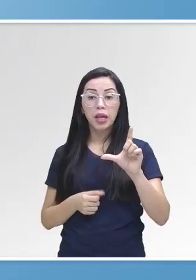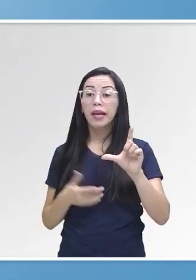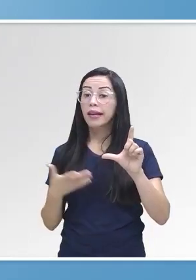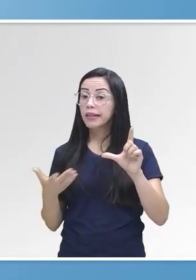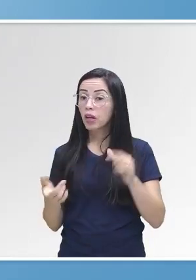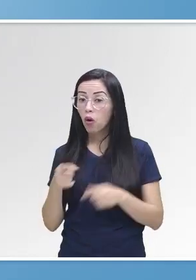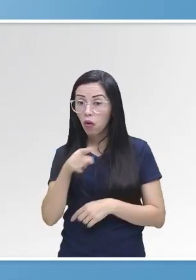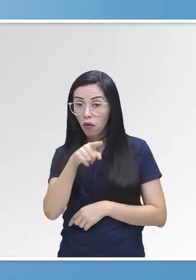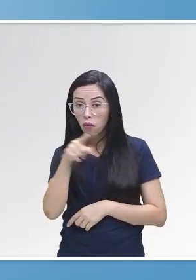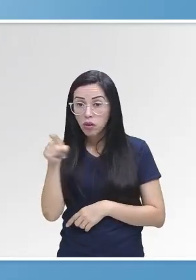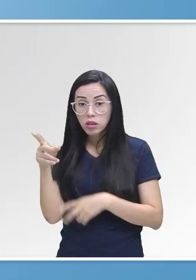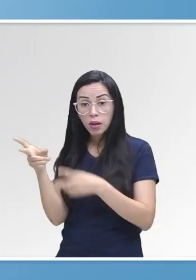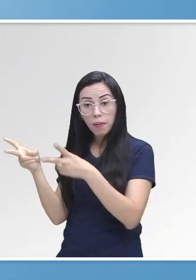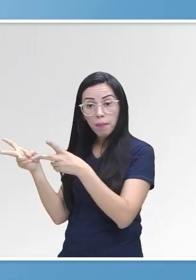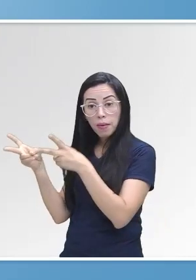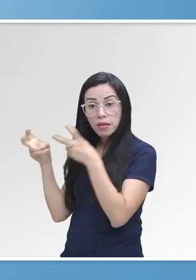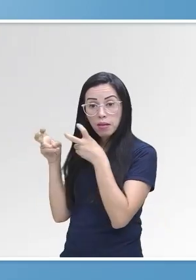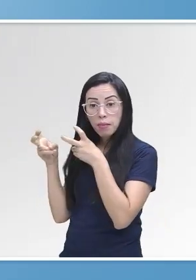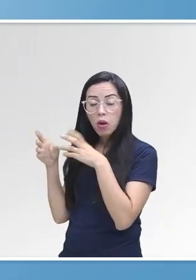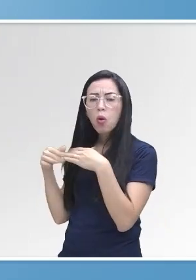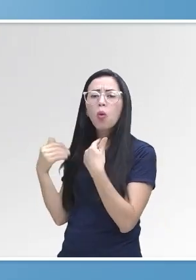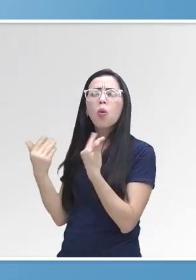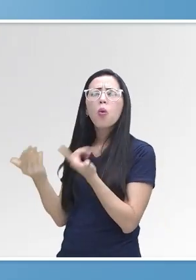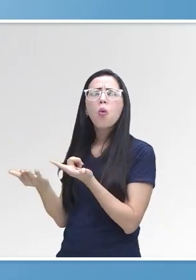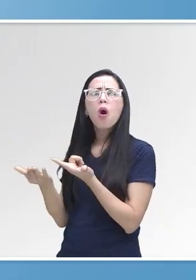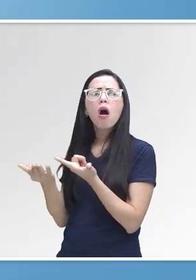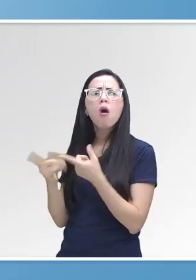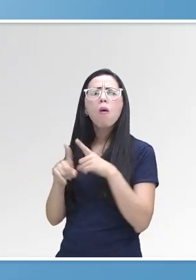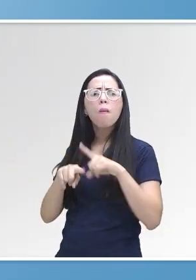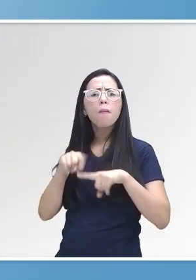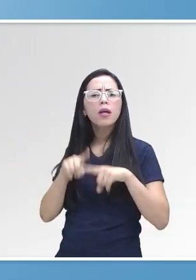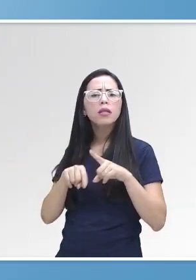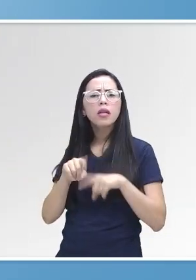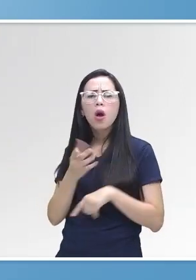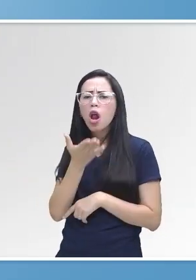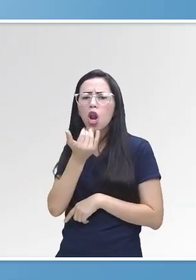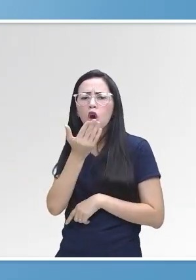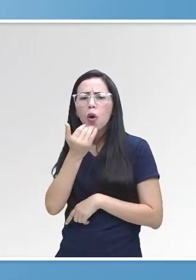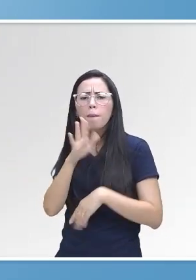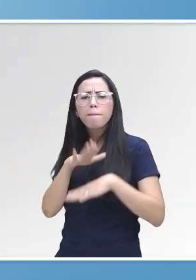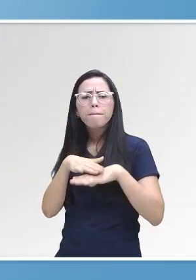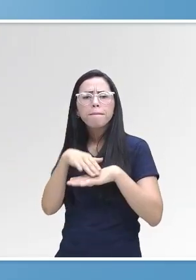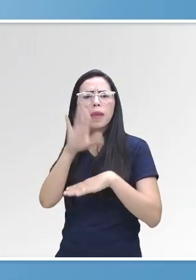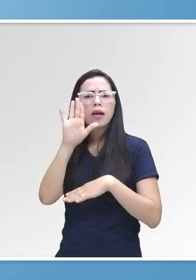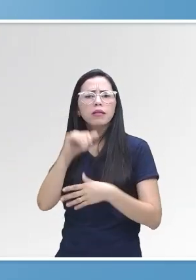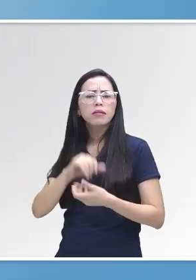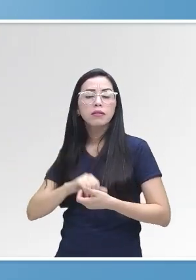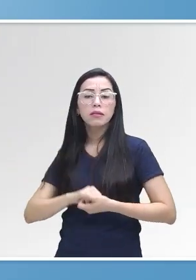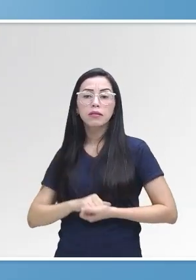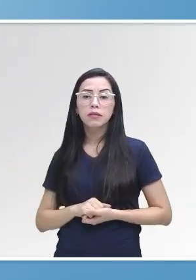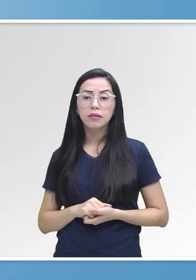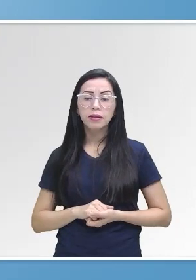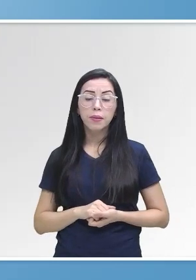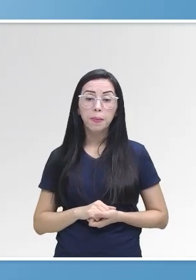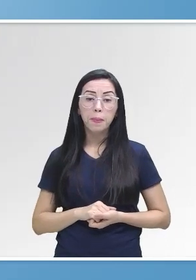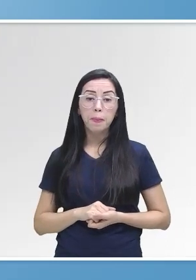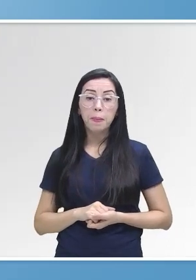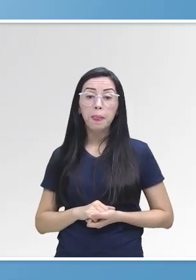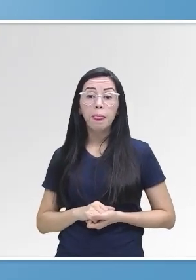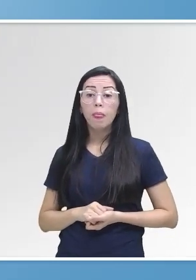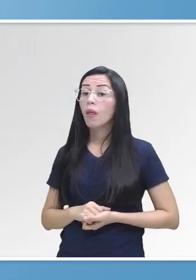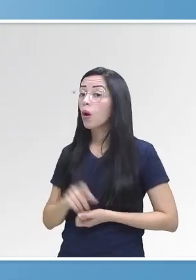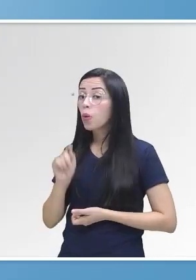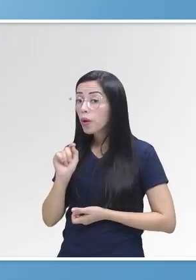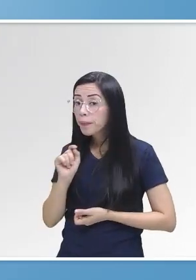virou em qual é o produto tira lá na casa do João é mais usado e eu